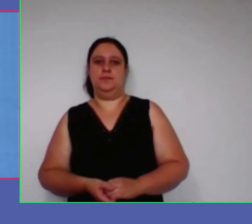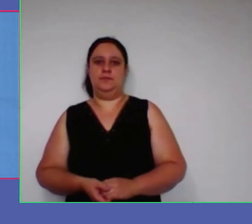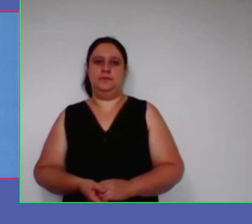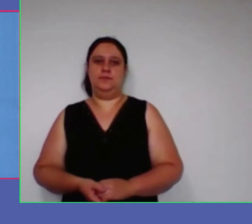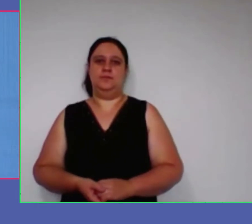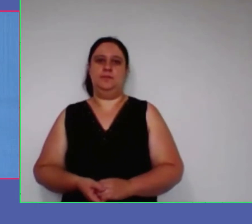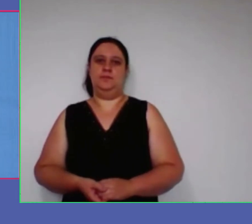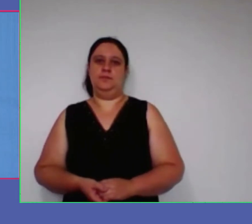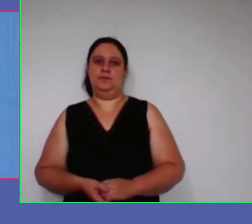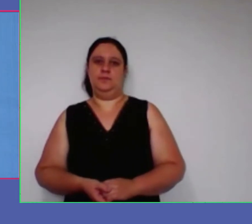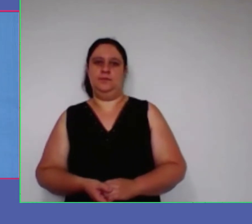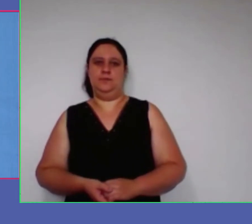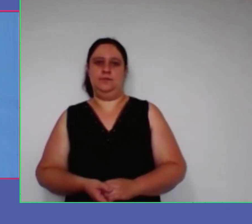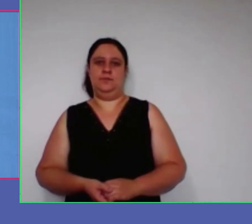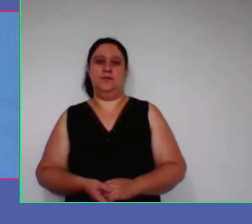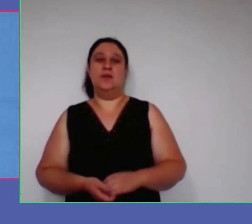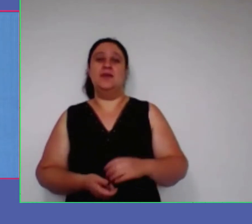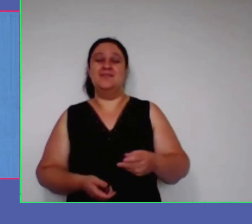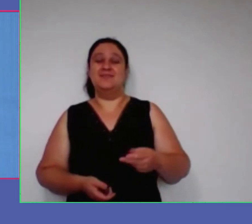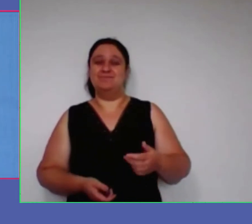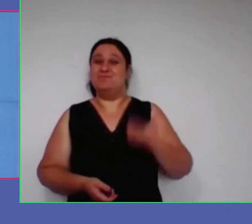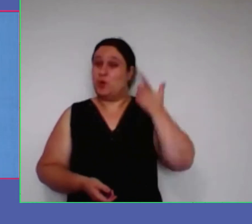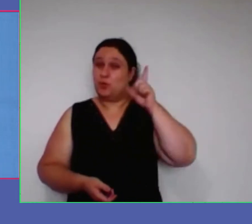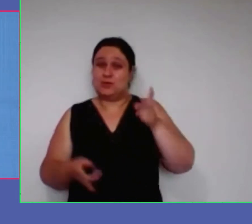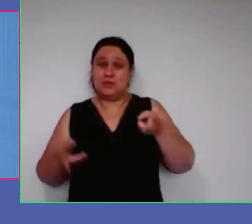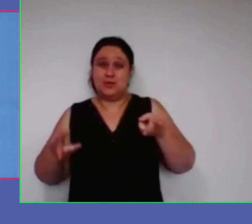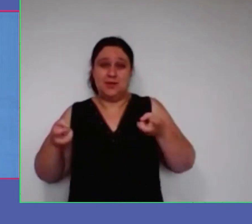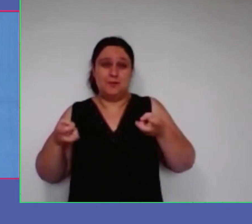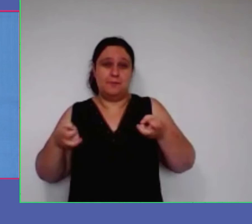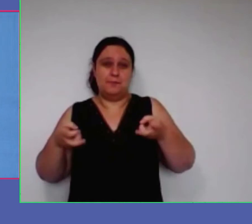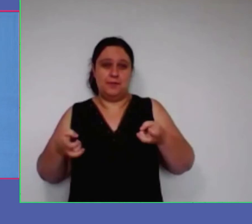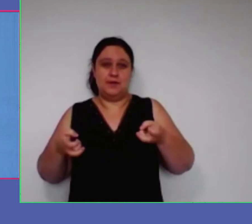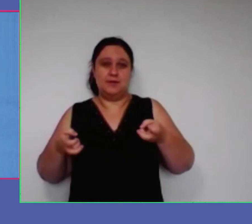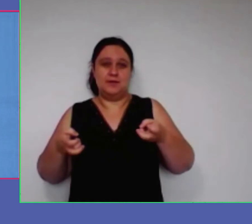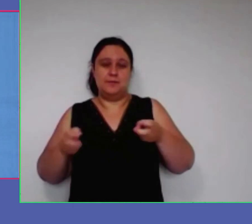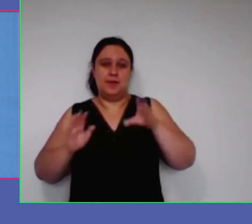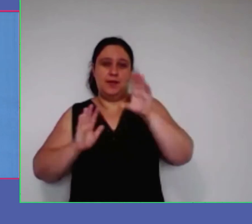Vocês perceberam que nesses 15 capítulos,